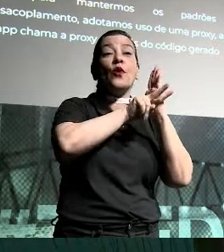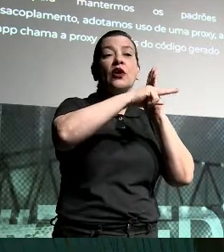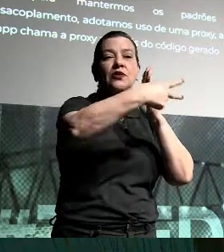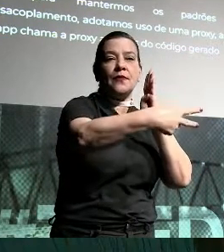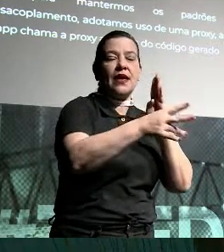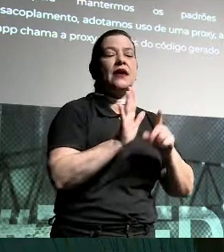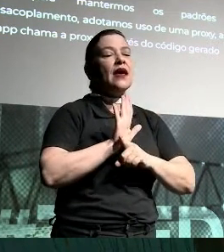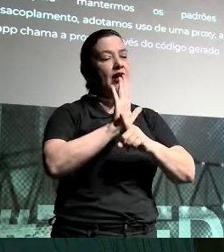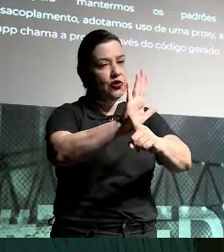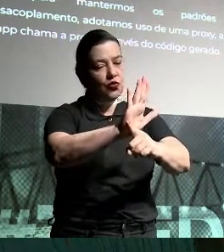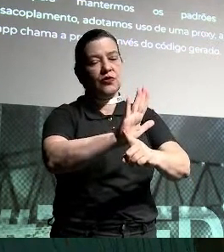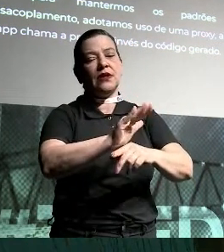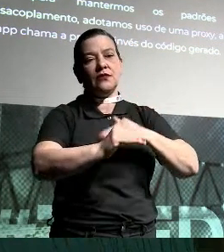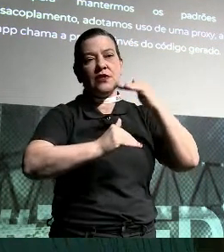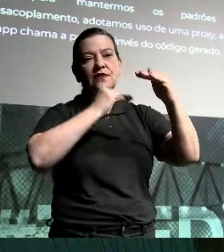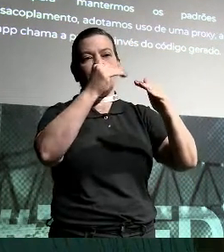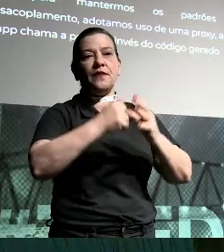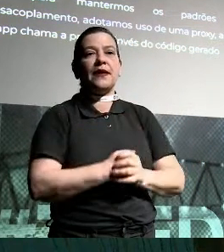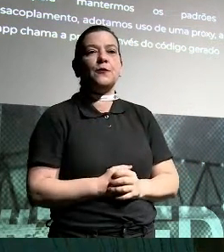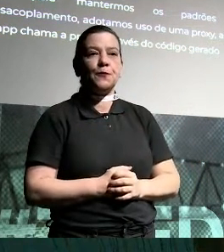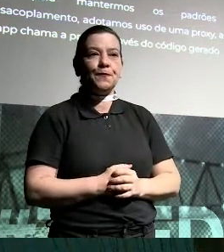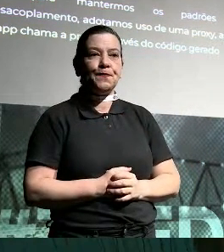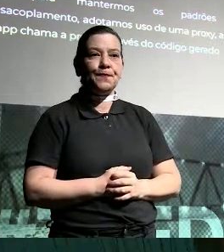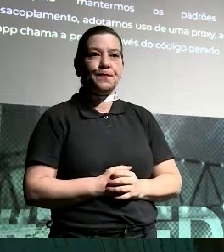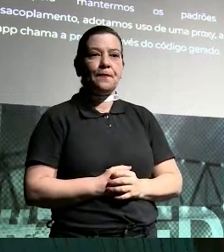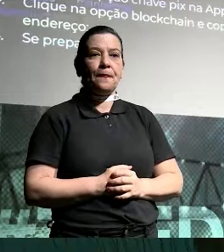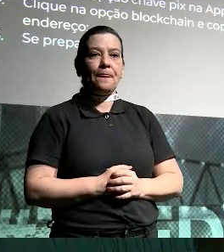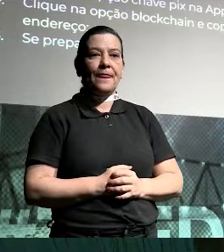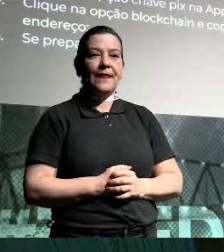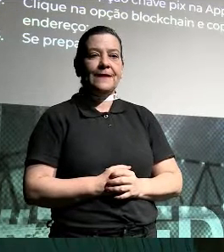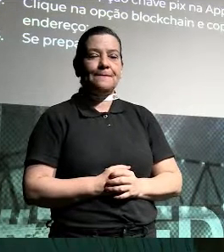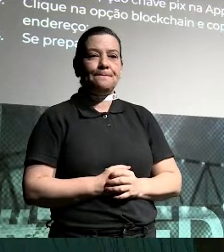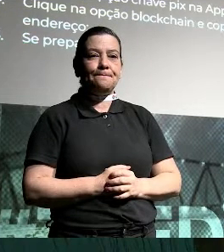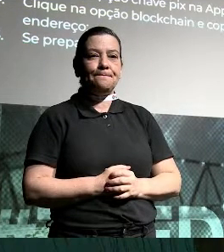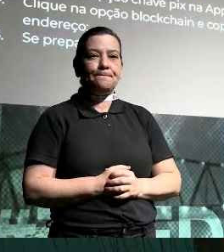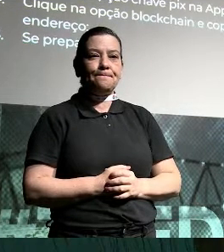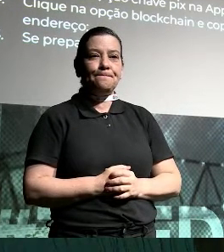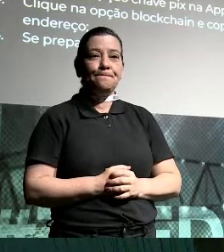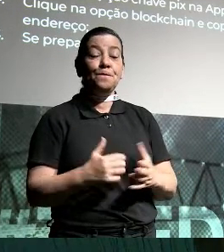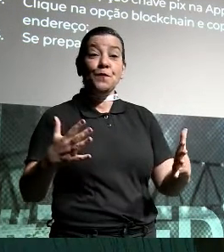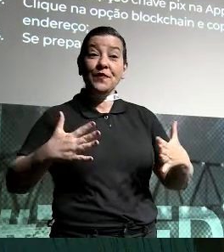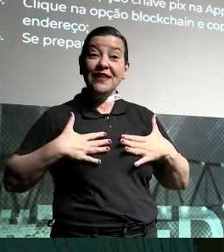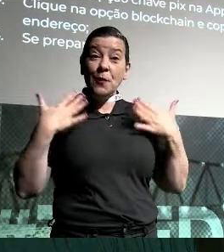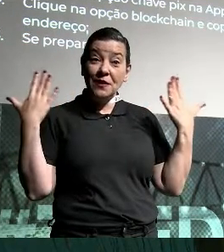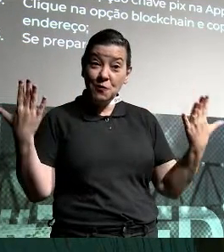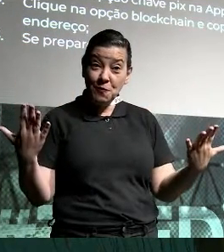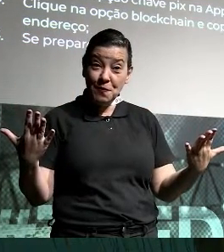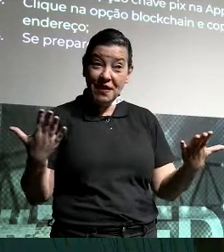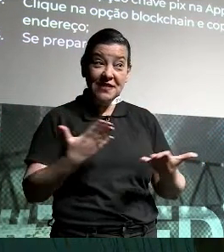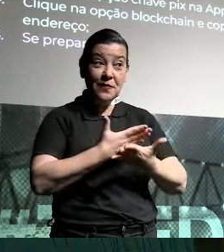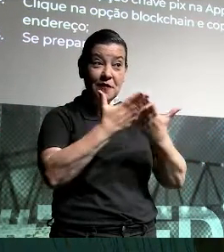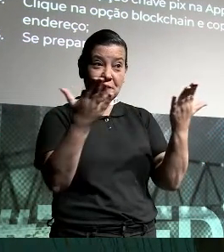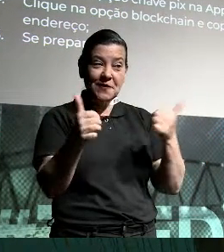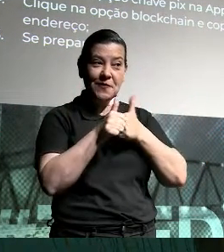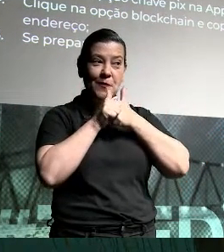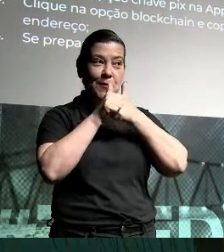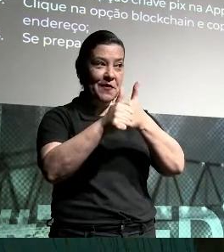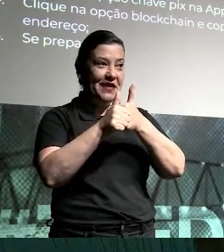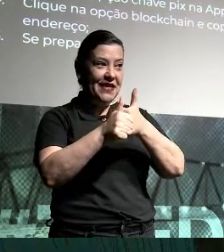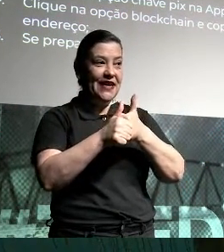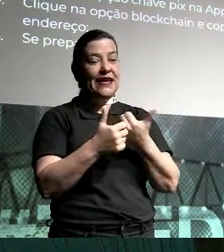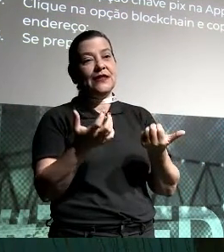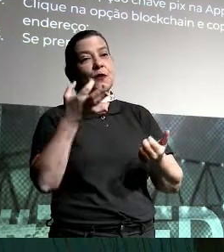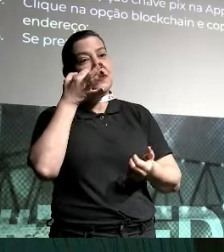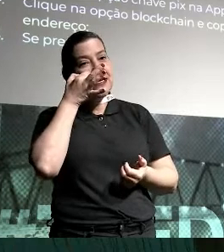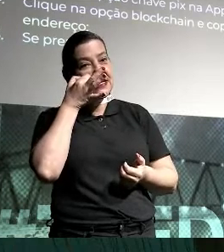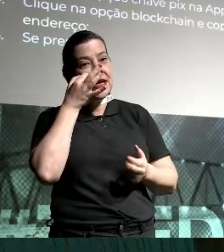muito no desenvolvimento, no caso. Bem, eu separei uma surpresa para todo mundo que está aqui assistindo, aqui presencialmente ou